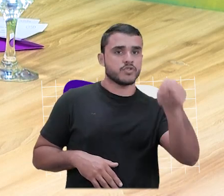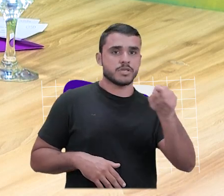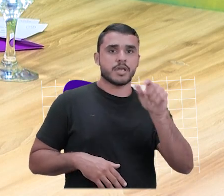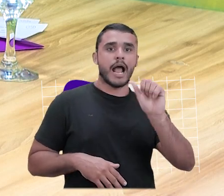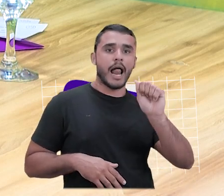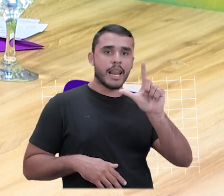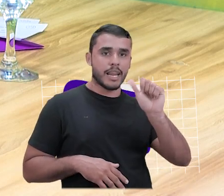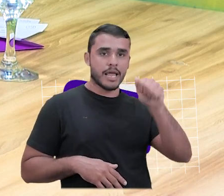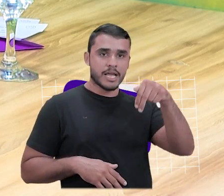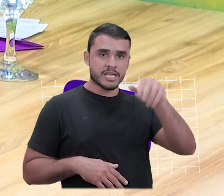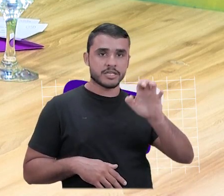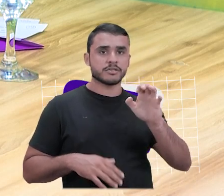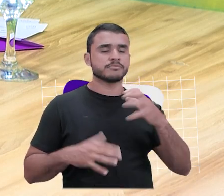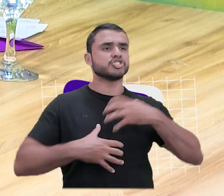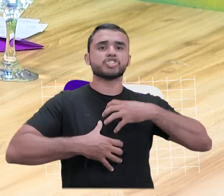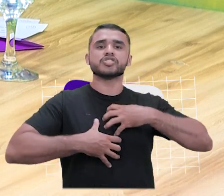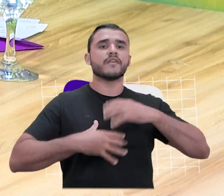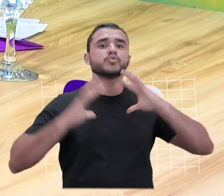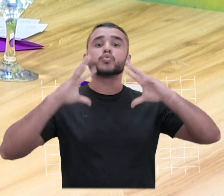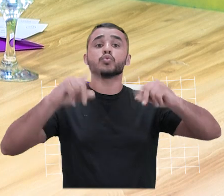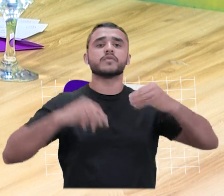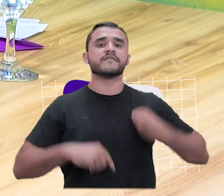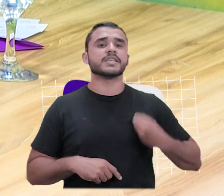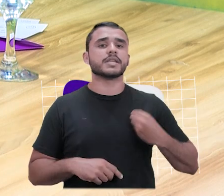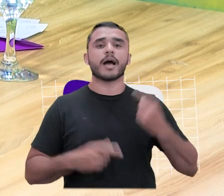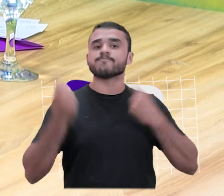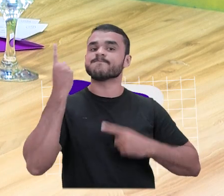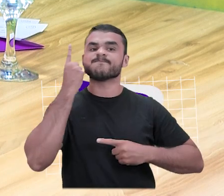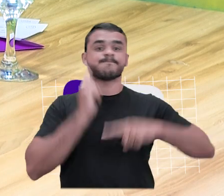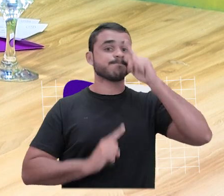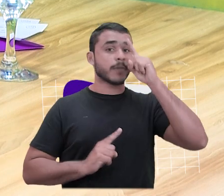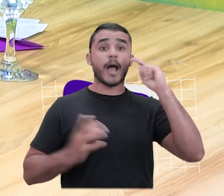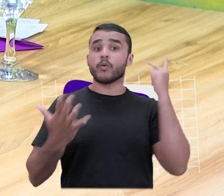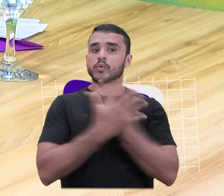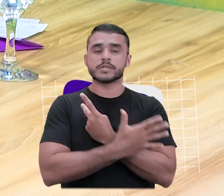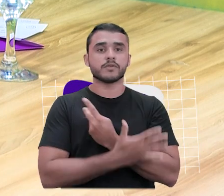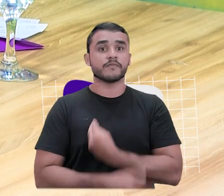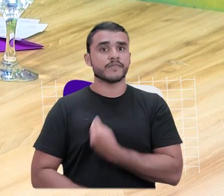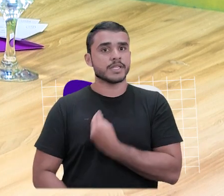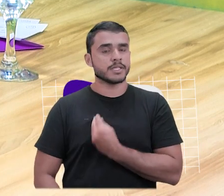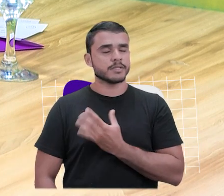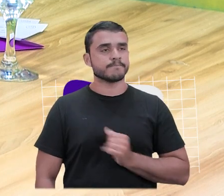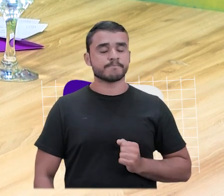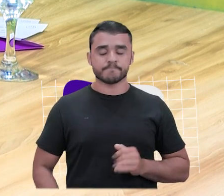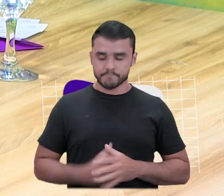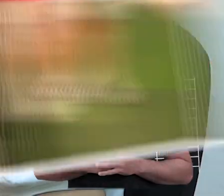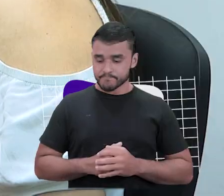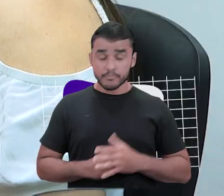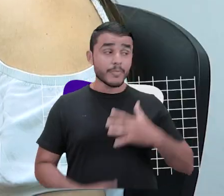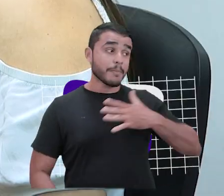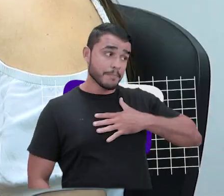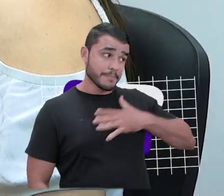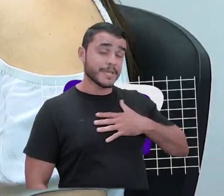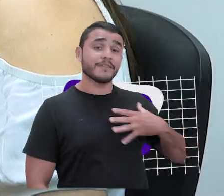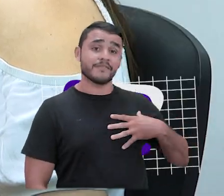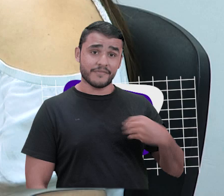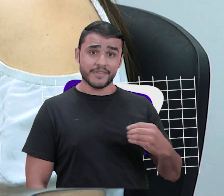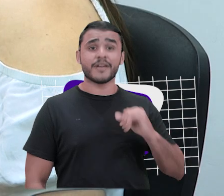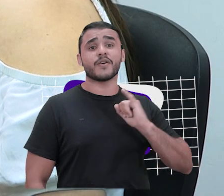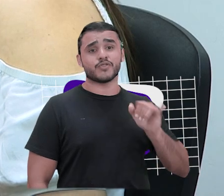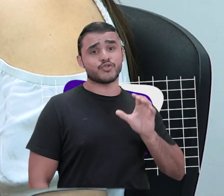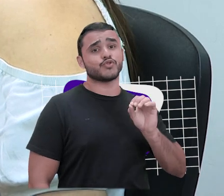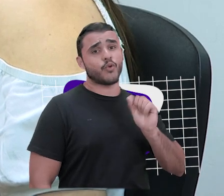mulher. Me diga uma virada de chave na sua vida. A minha virada de chave foi o João. Foi o João, né? Foi o